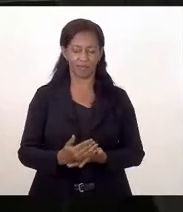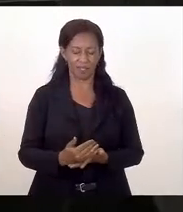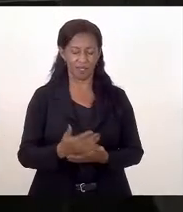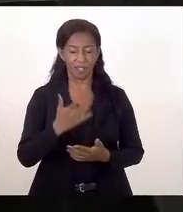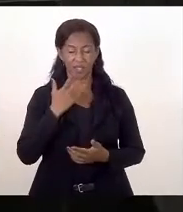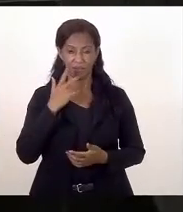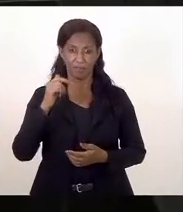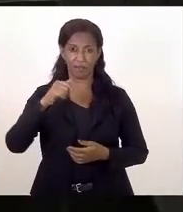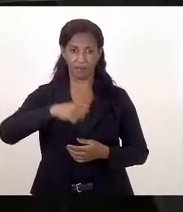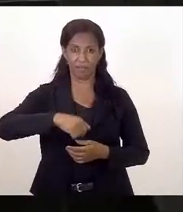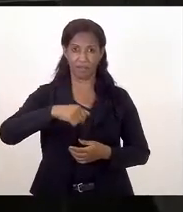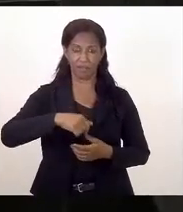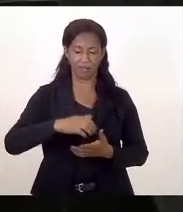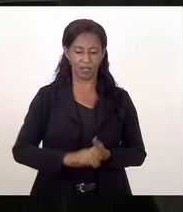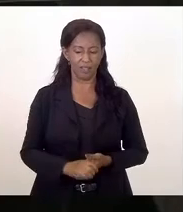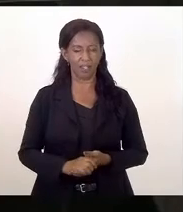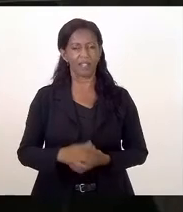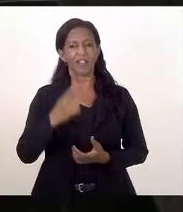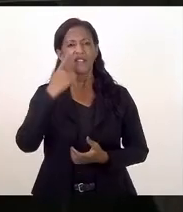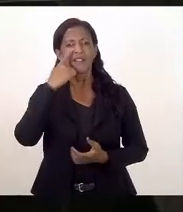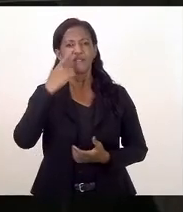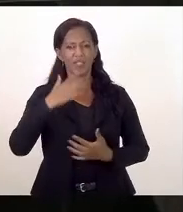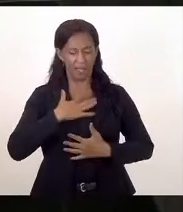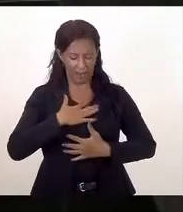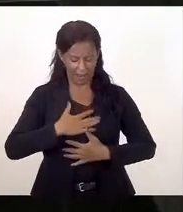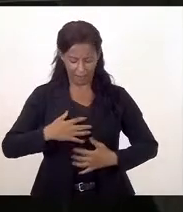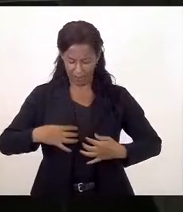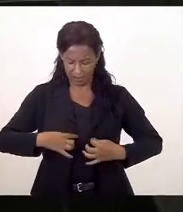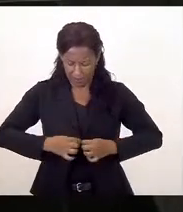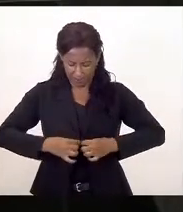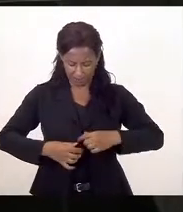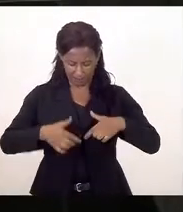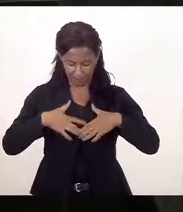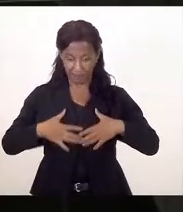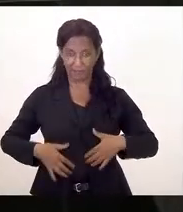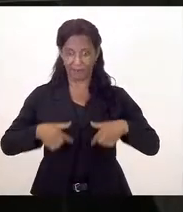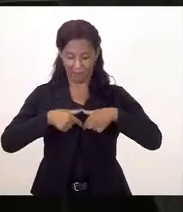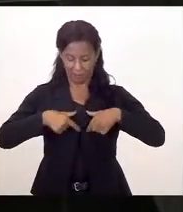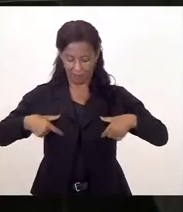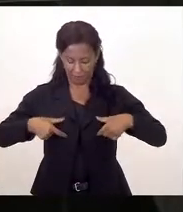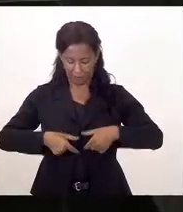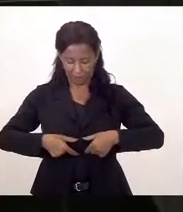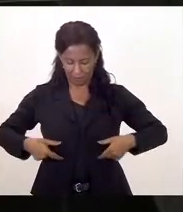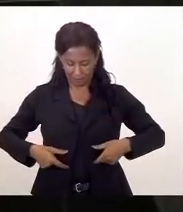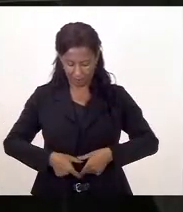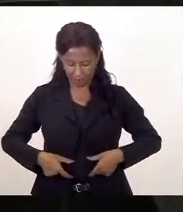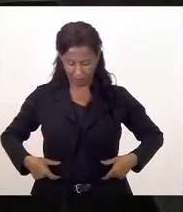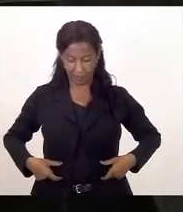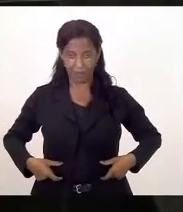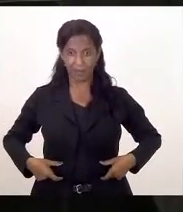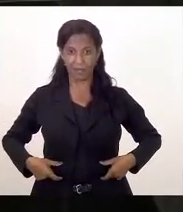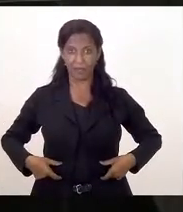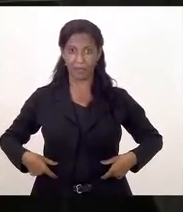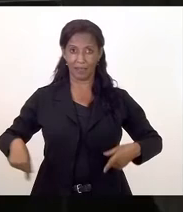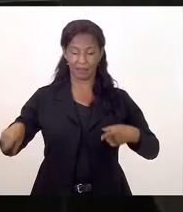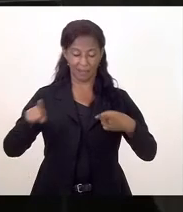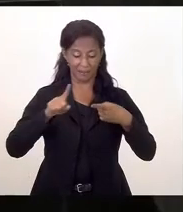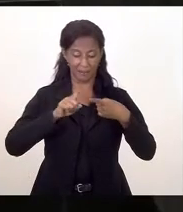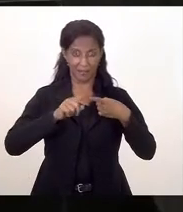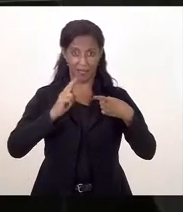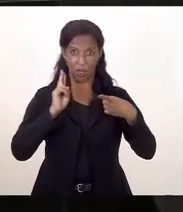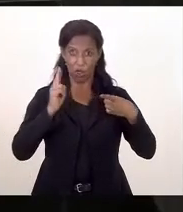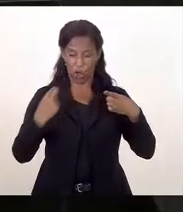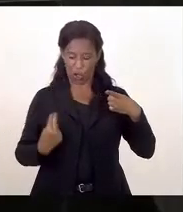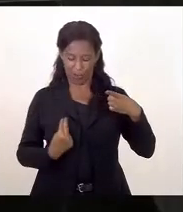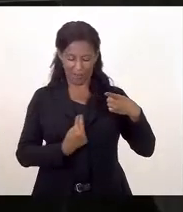aqui, li numa camiseta de uma pessoa andando na rua. A primeira é paciência.